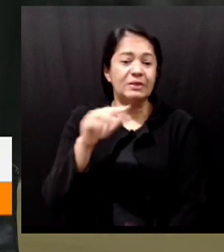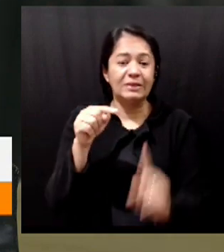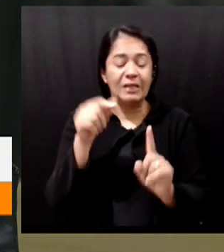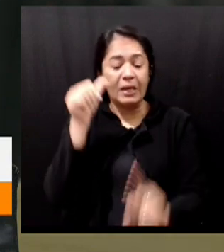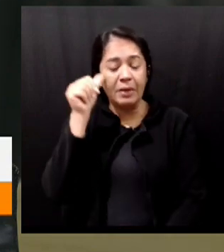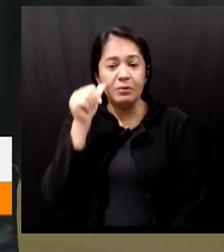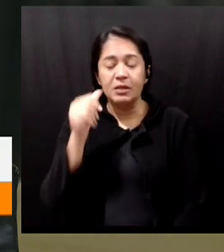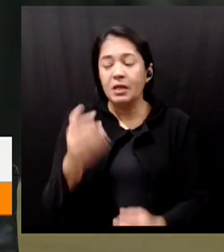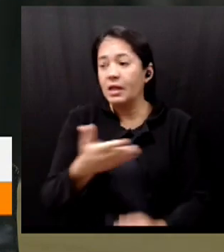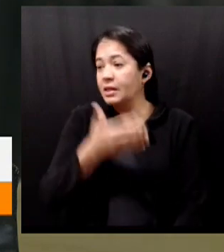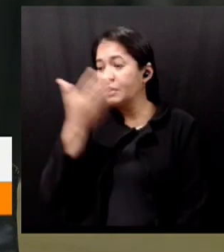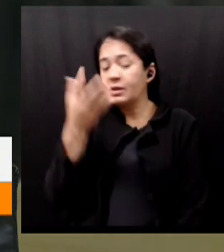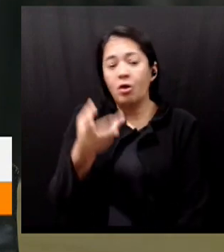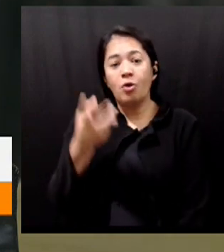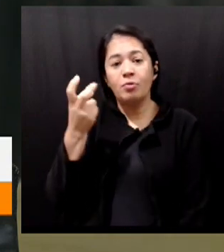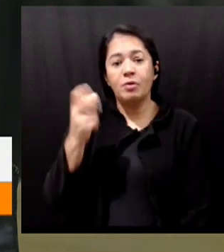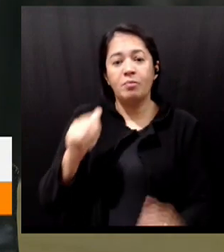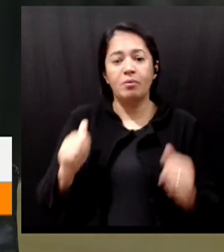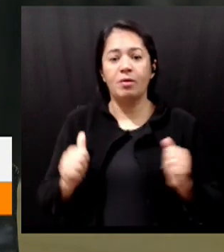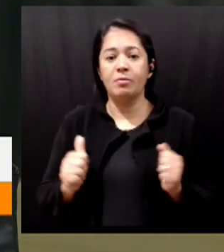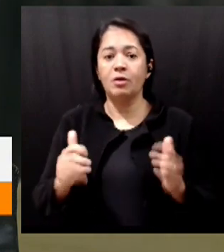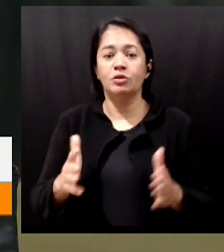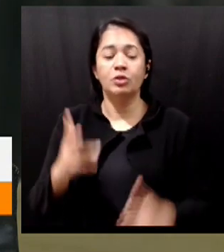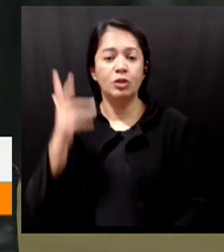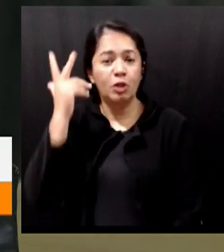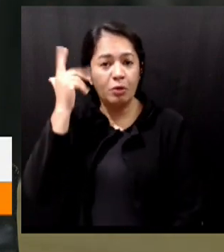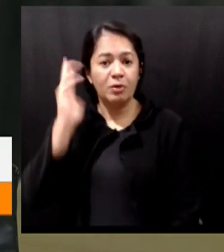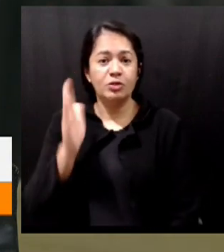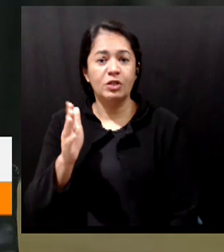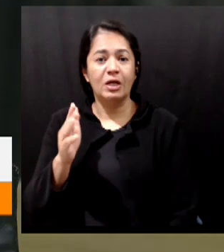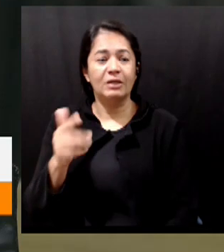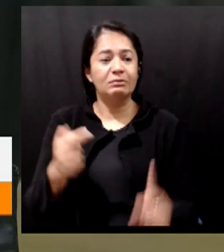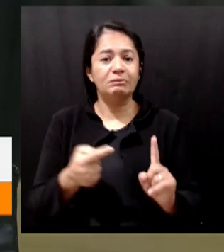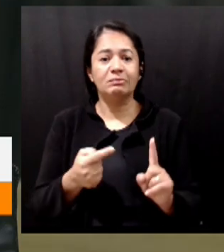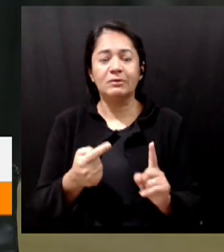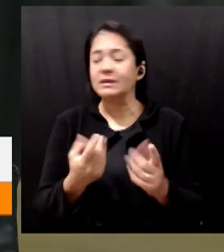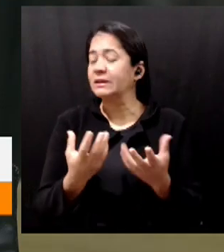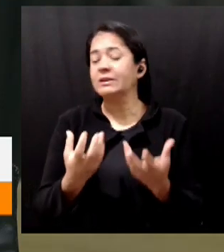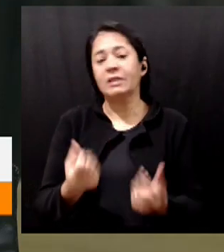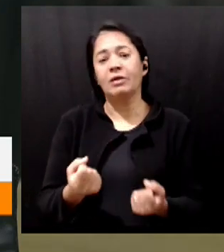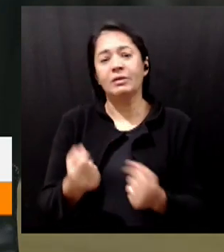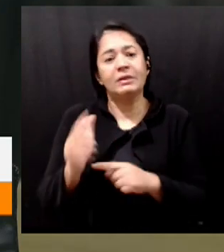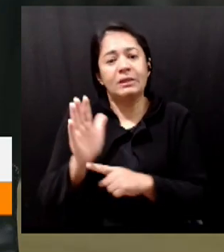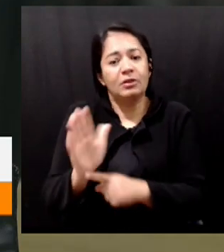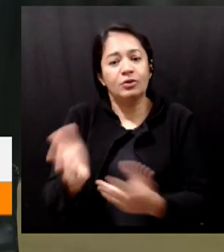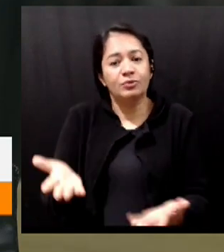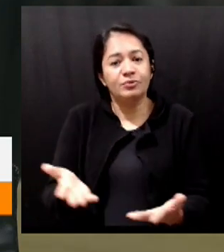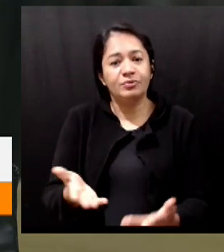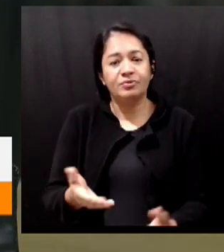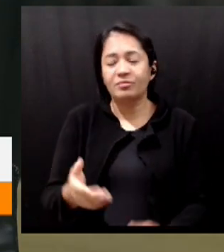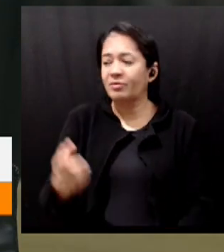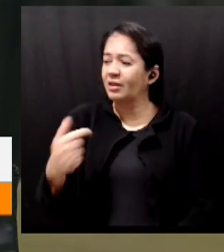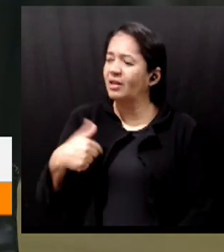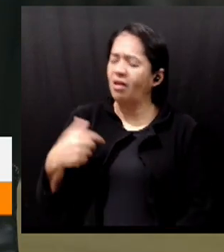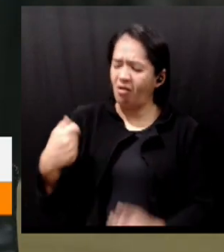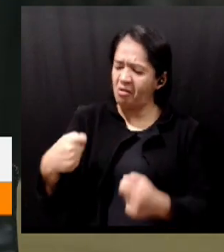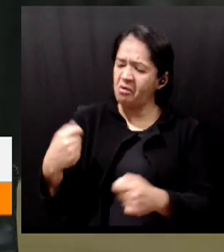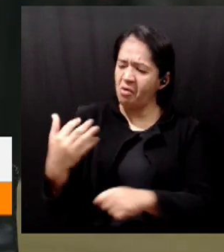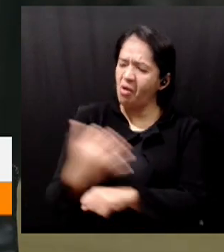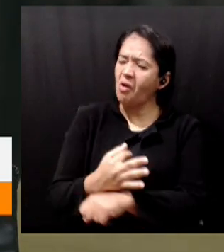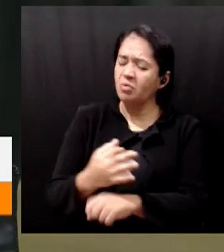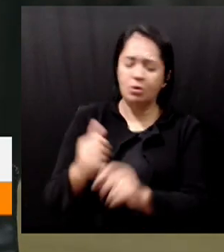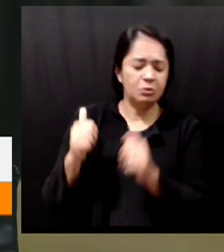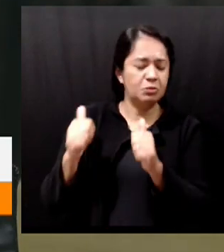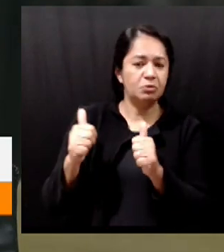atitude automática, ela acaba não aceitando a ajuda e dizendo: "Não, eu dou conta de tudo, eu dou conta de tudo". Então esse negócio de